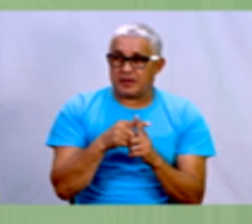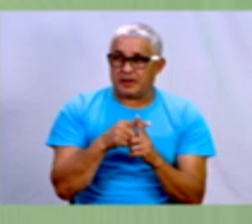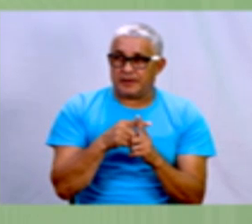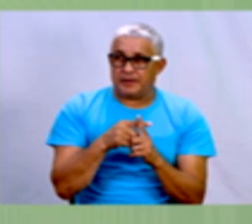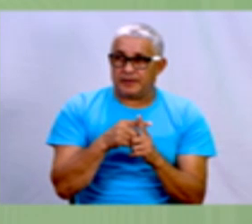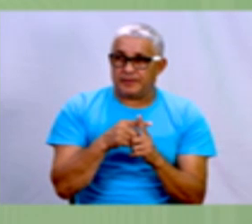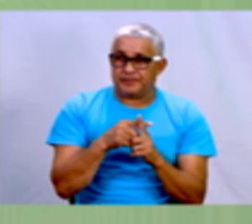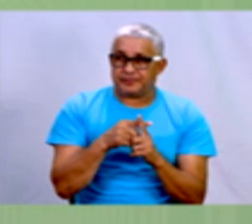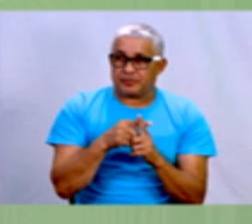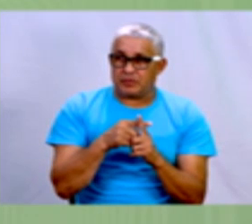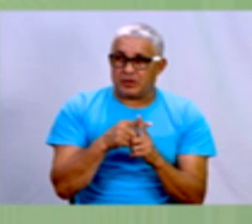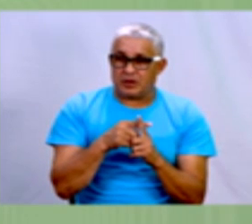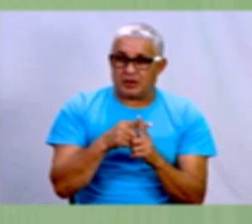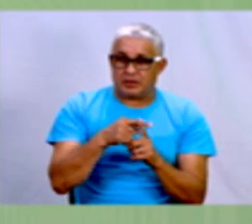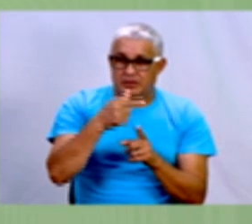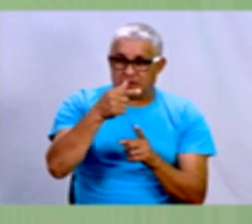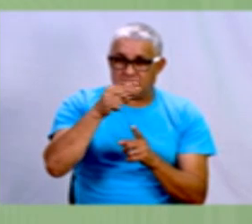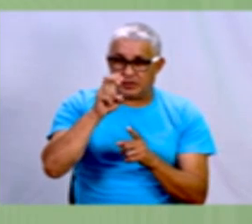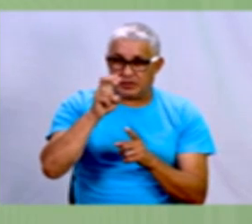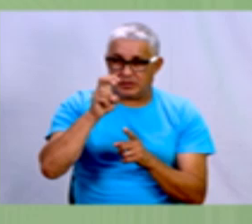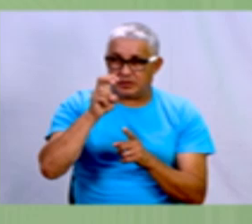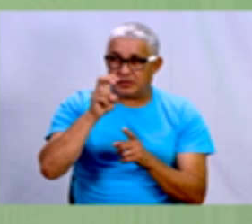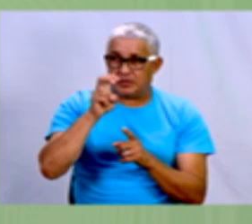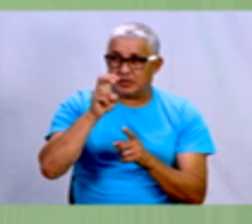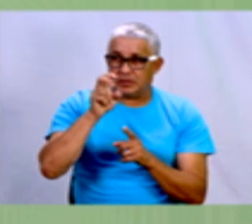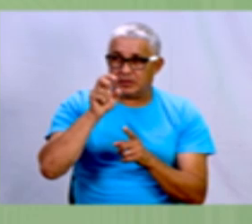mil menos 14.250, a gente tem